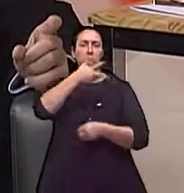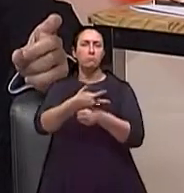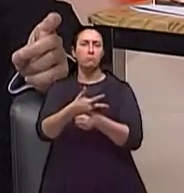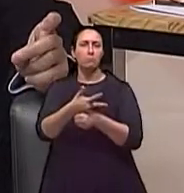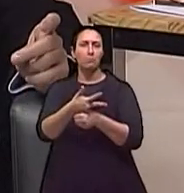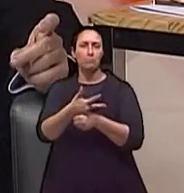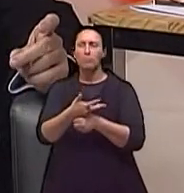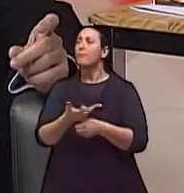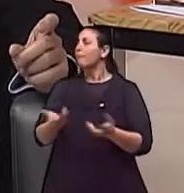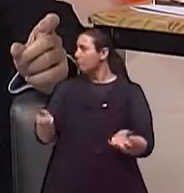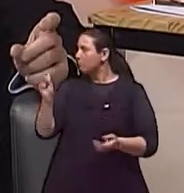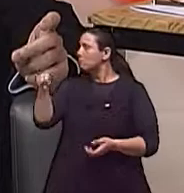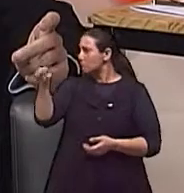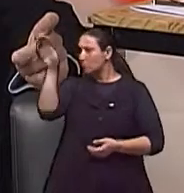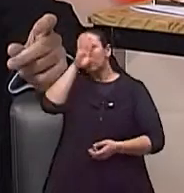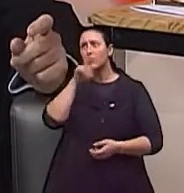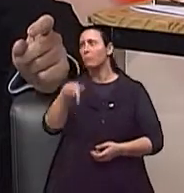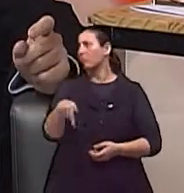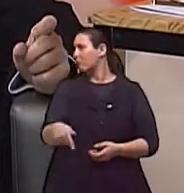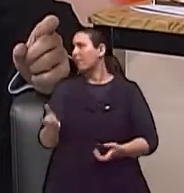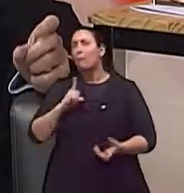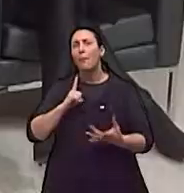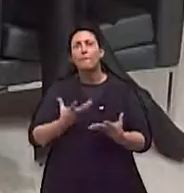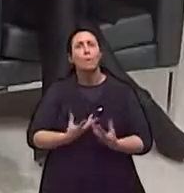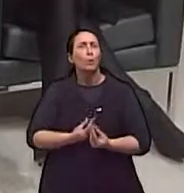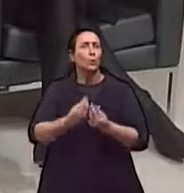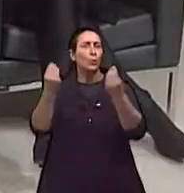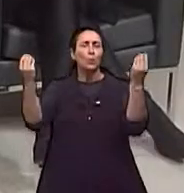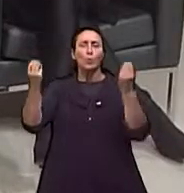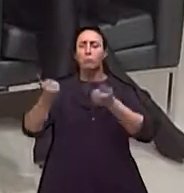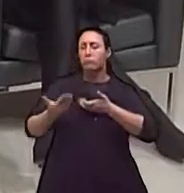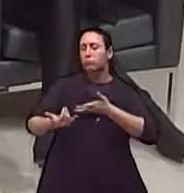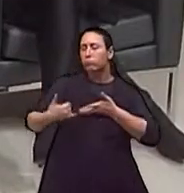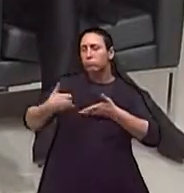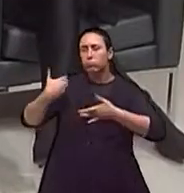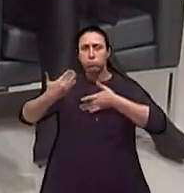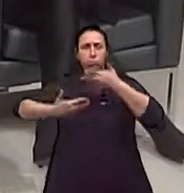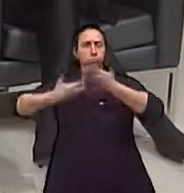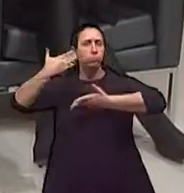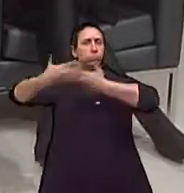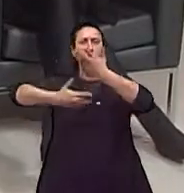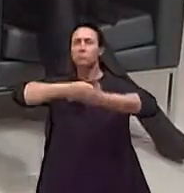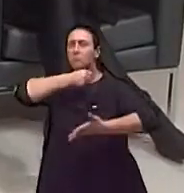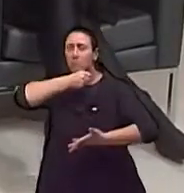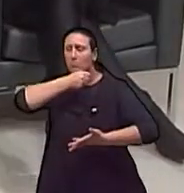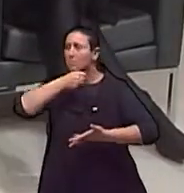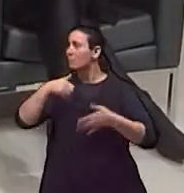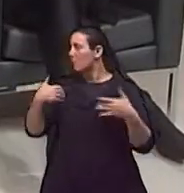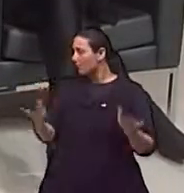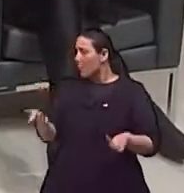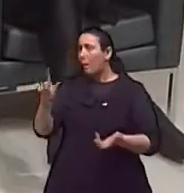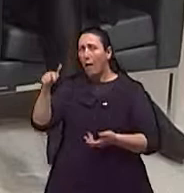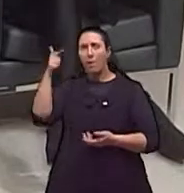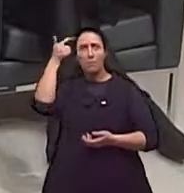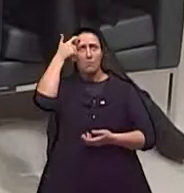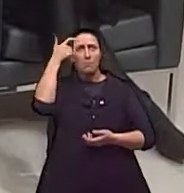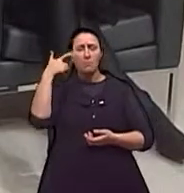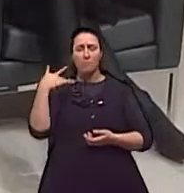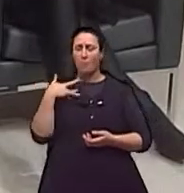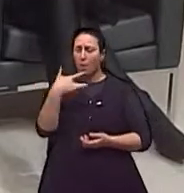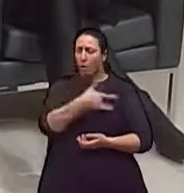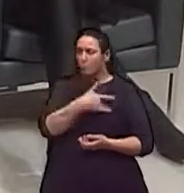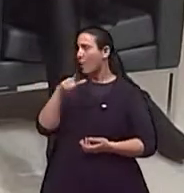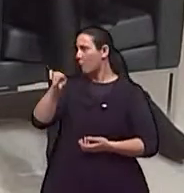longevidade né em longevidade exatamente e nós vamos ter o maior número então é a saúde mental desta população é Vital